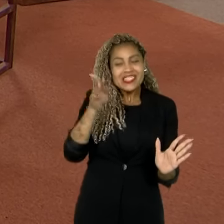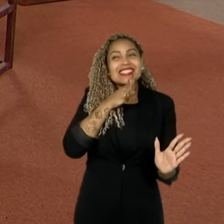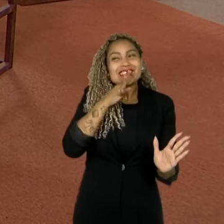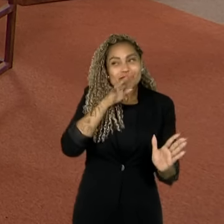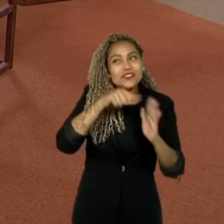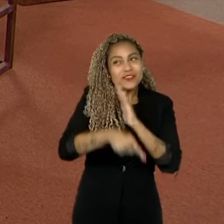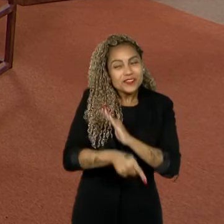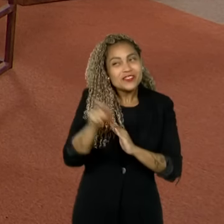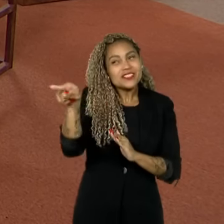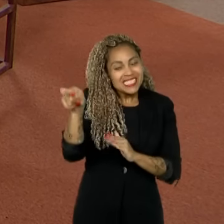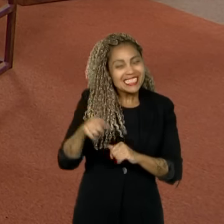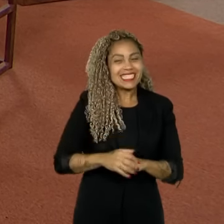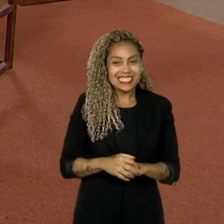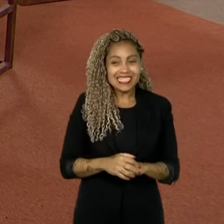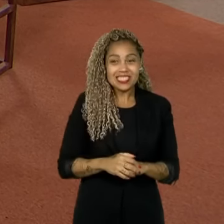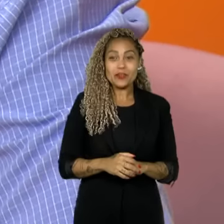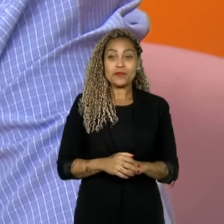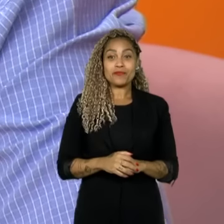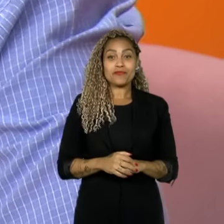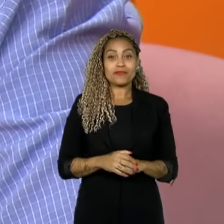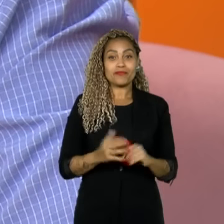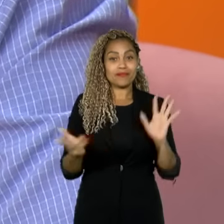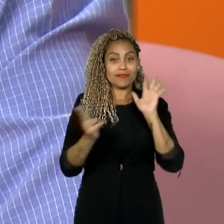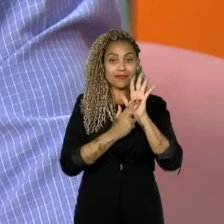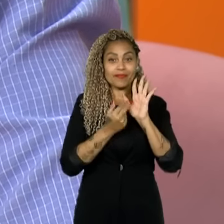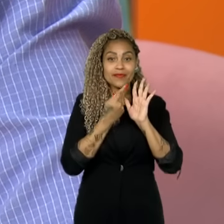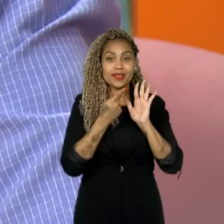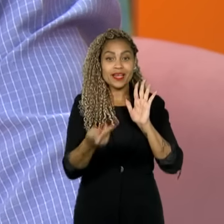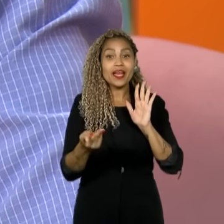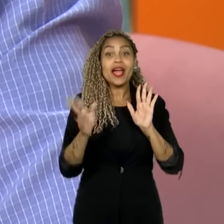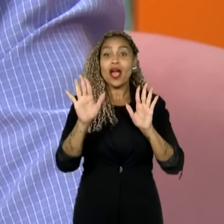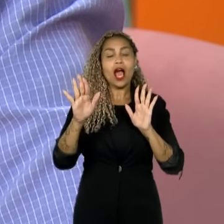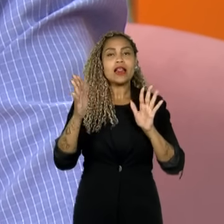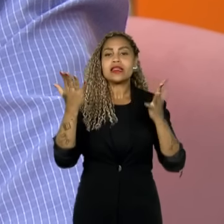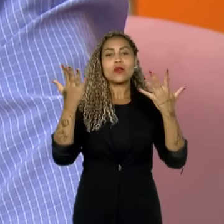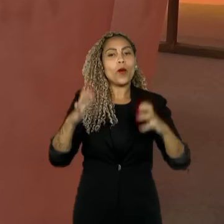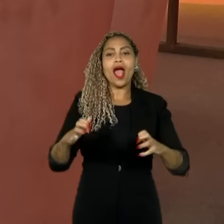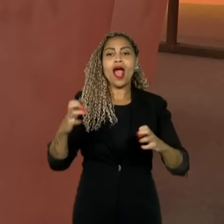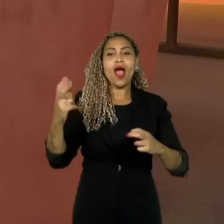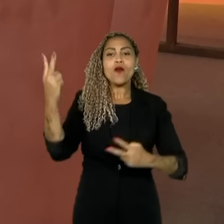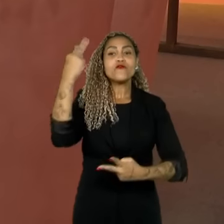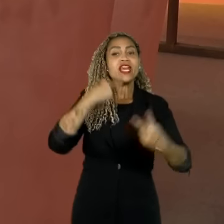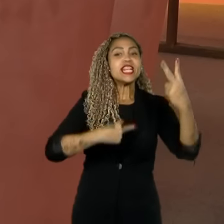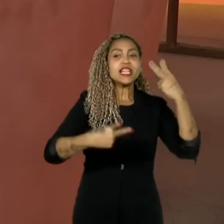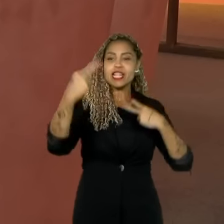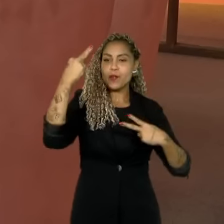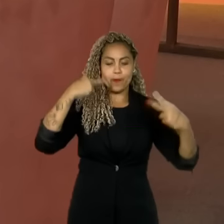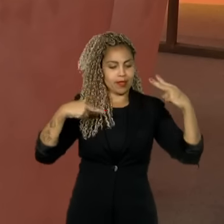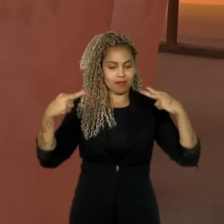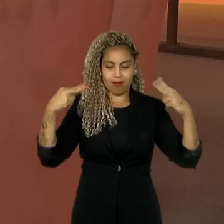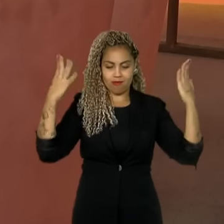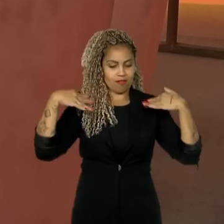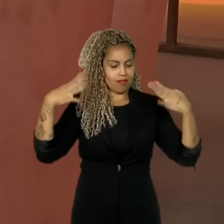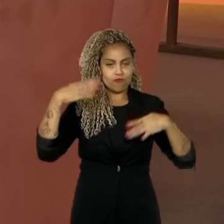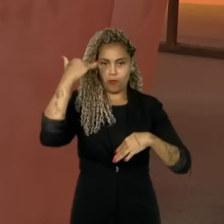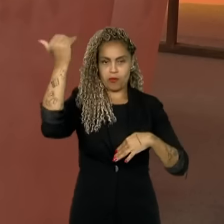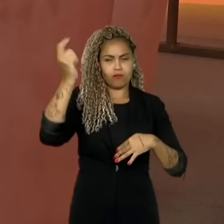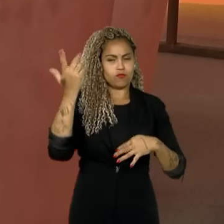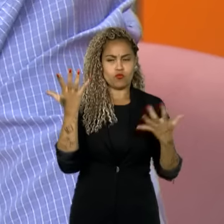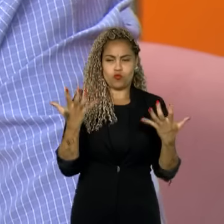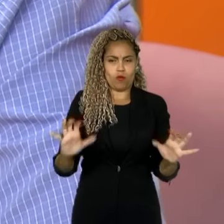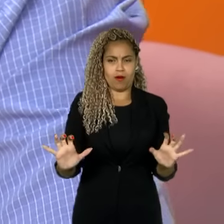suspeitos aqui, tá? Não, primeiro quero dizer uma coisa, eu não quero nenhuma visibilidade com isso. Mas você é muito visível. Você é Adeusão Alves, não,